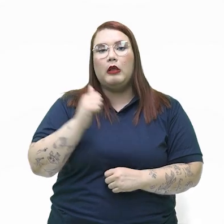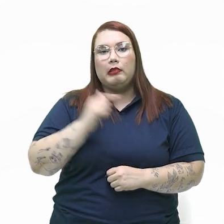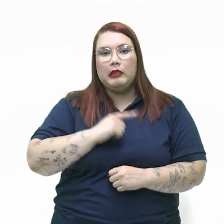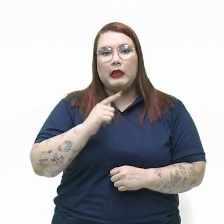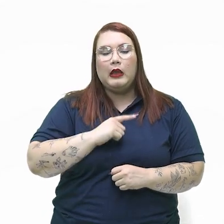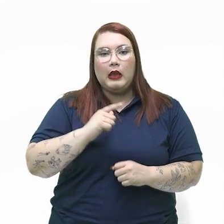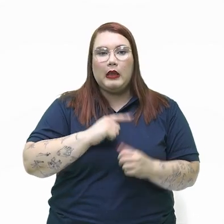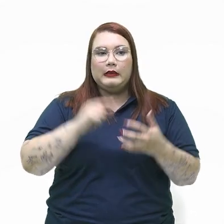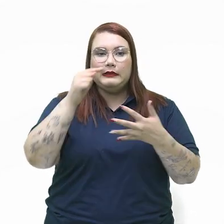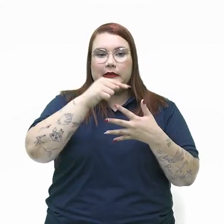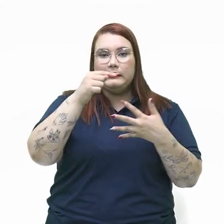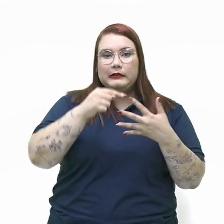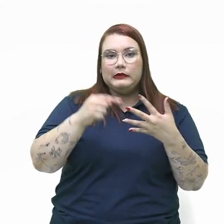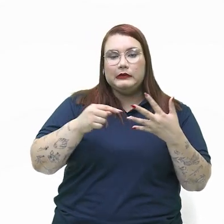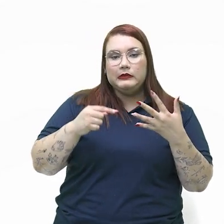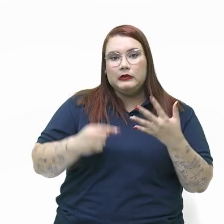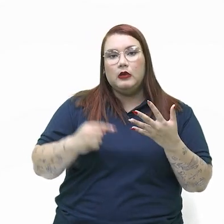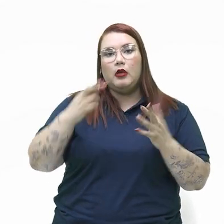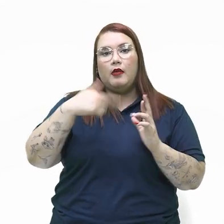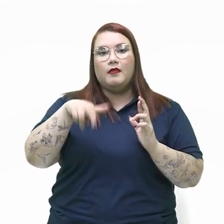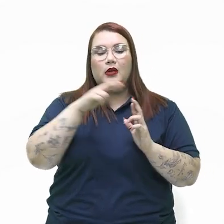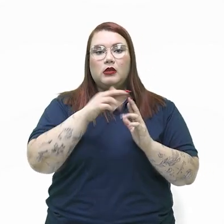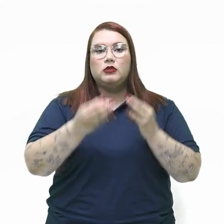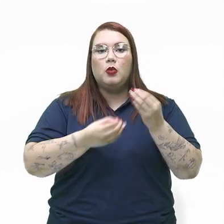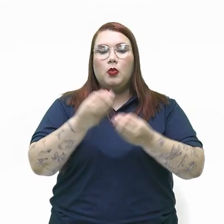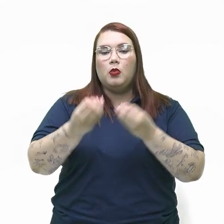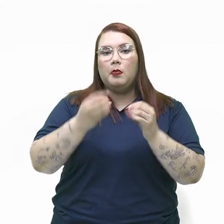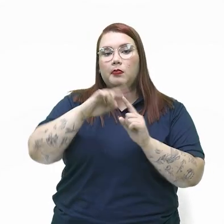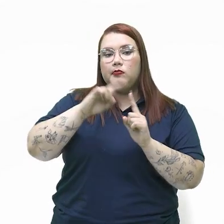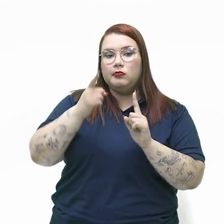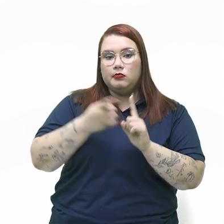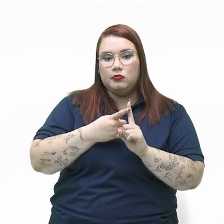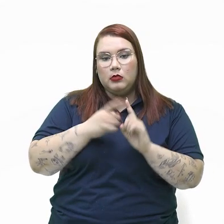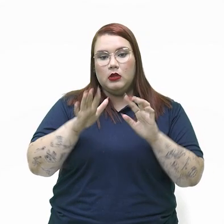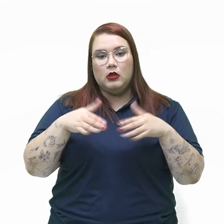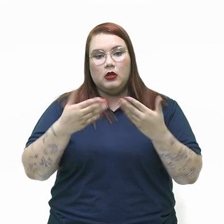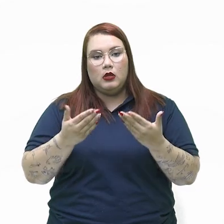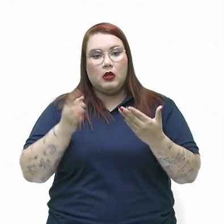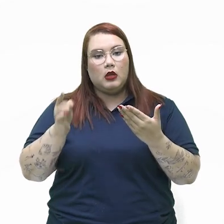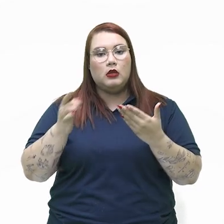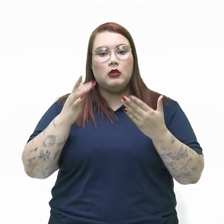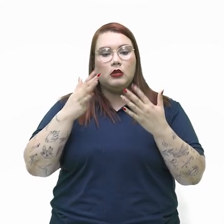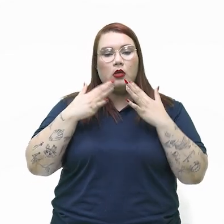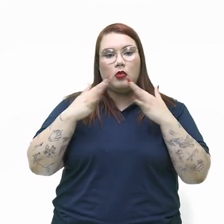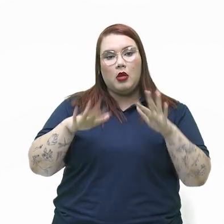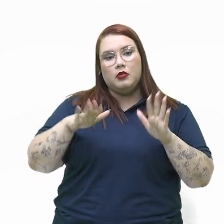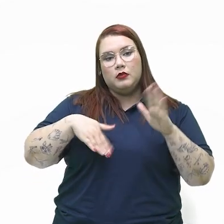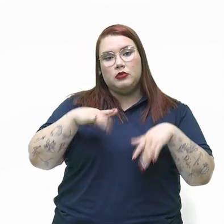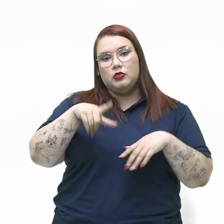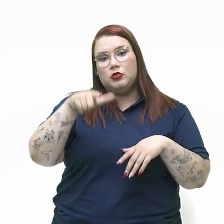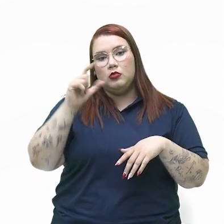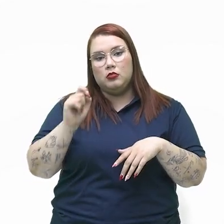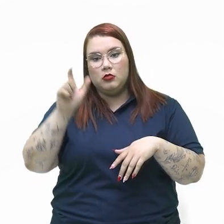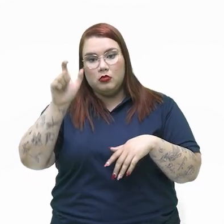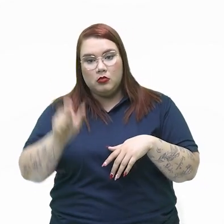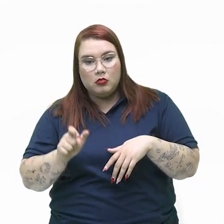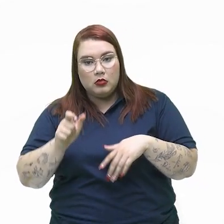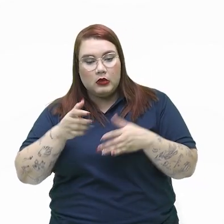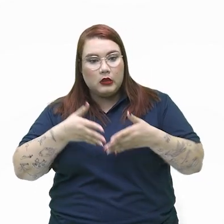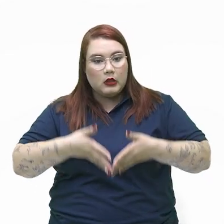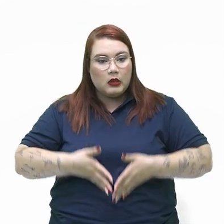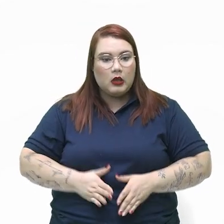bem comprometido no que diz respeito à reprodução. Às vezes a natureza ela faz esse processo de seleção natural, né, o indivíduo que vem